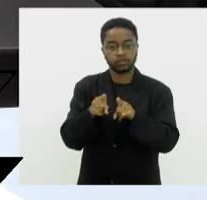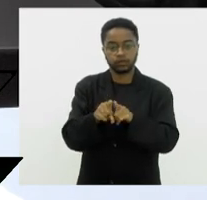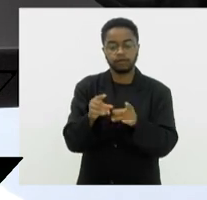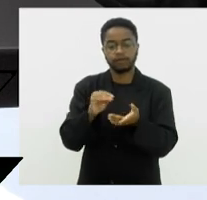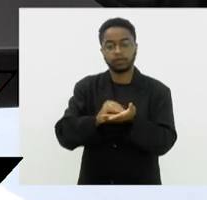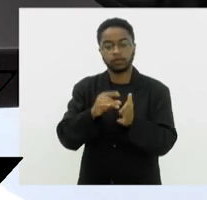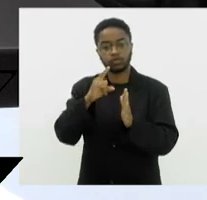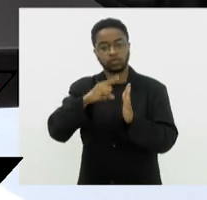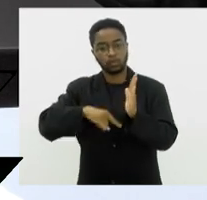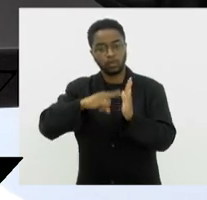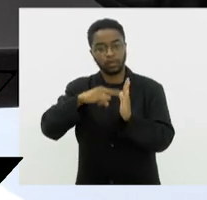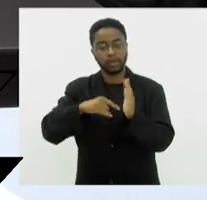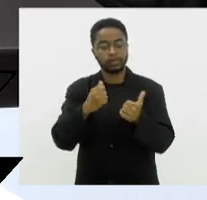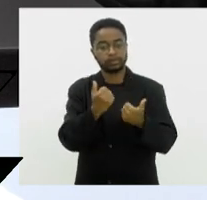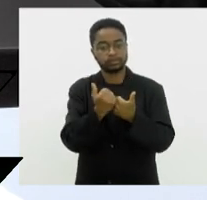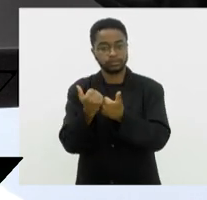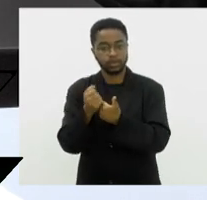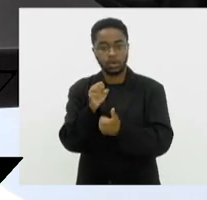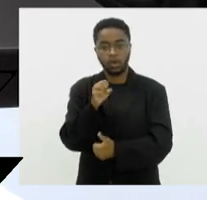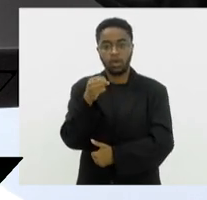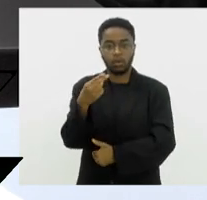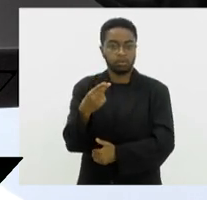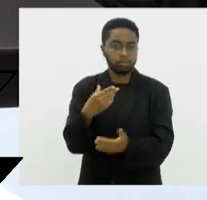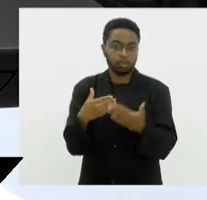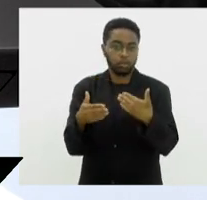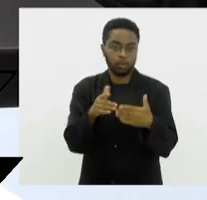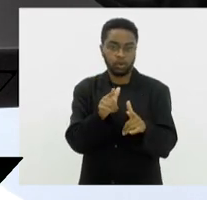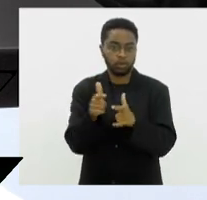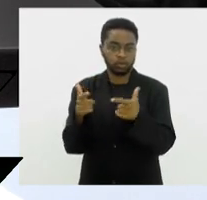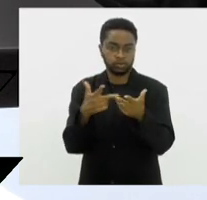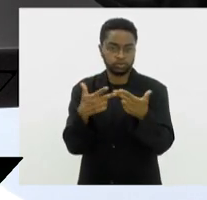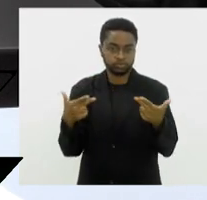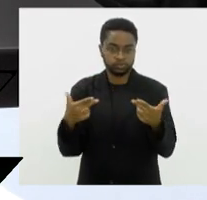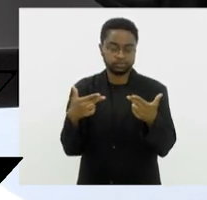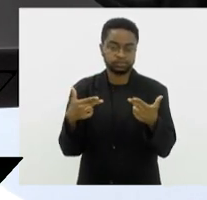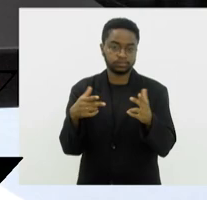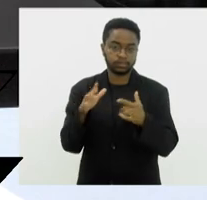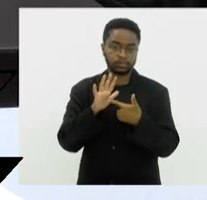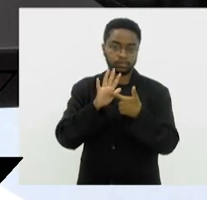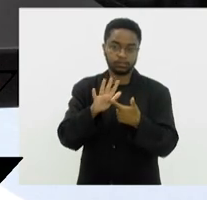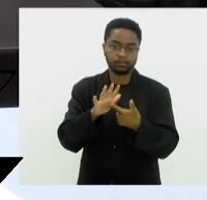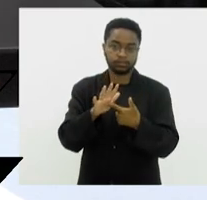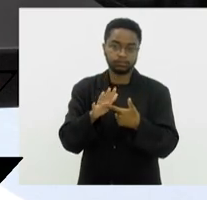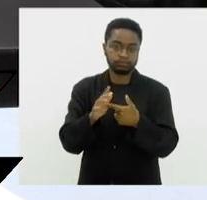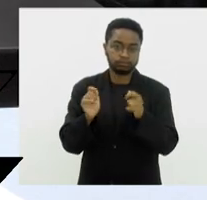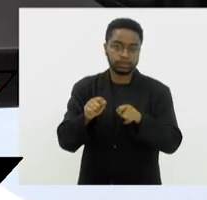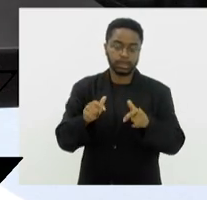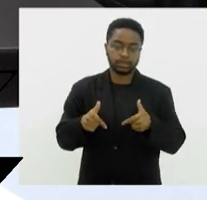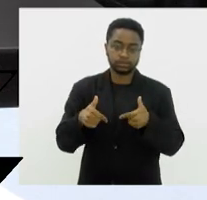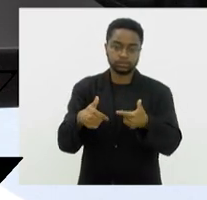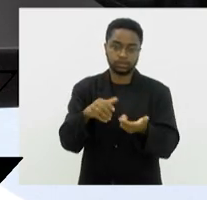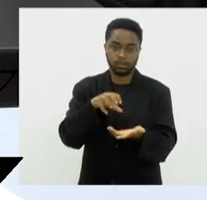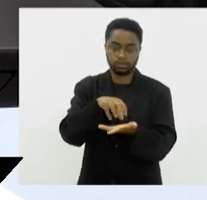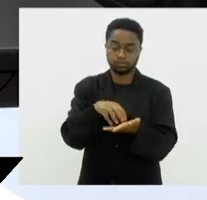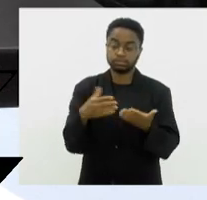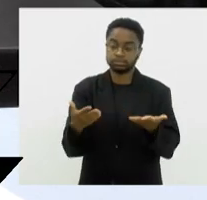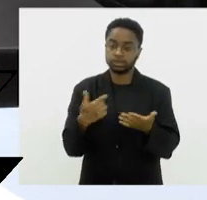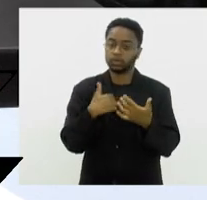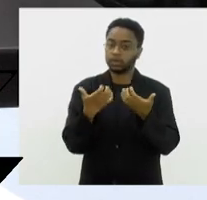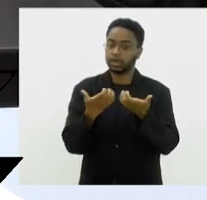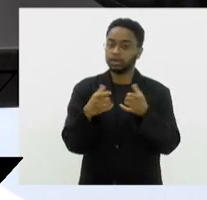de cooperação, né, ou o que seja que dê legalidade a essa atuação do órgão. Então, eu queria também